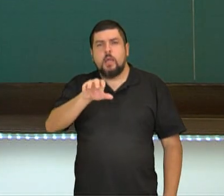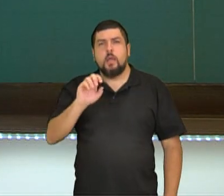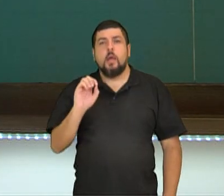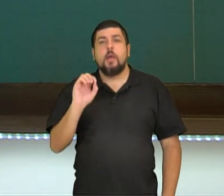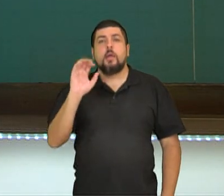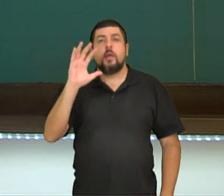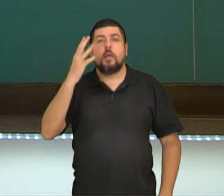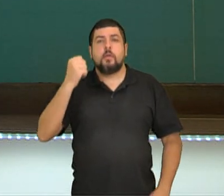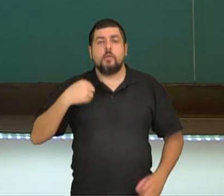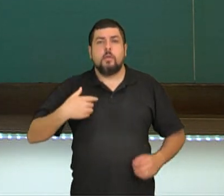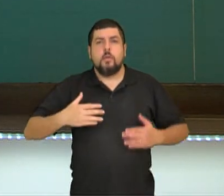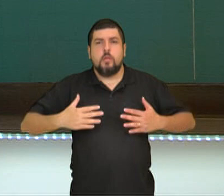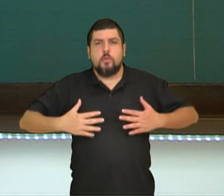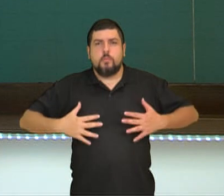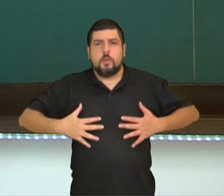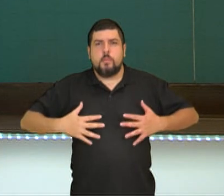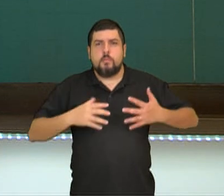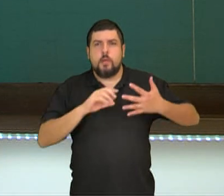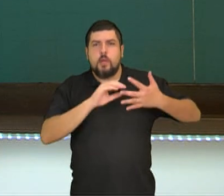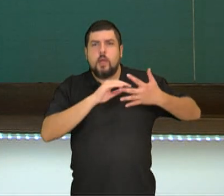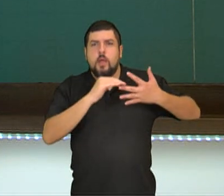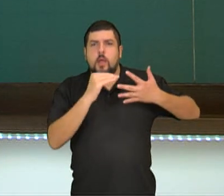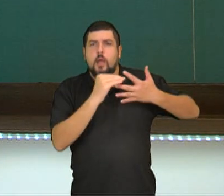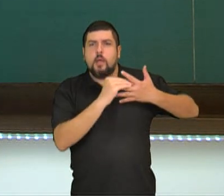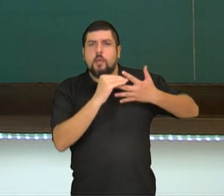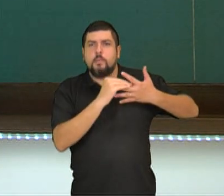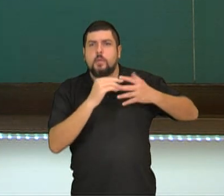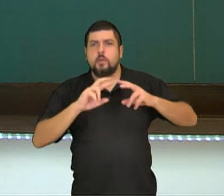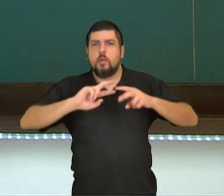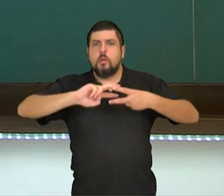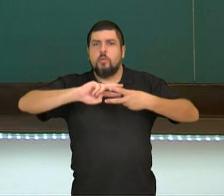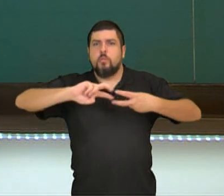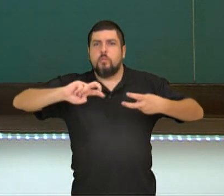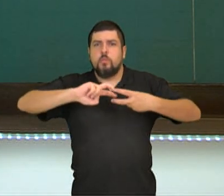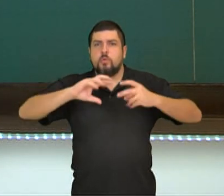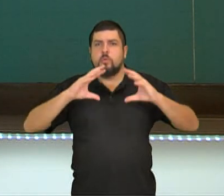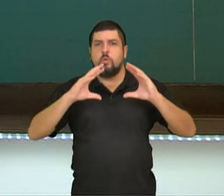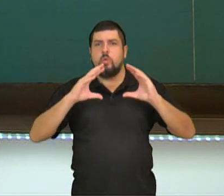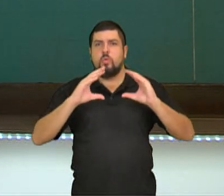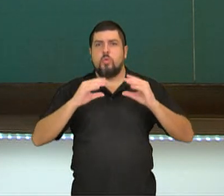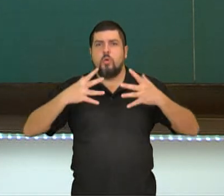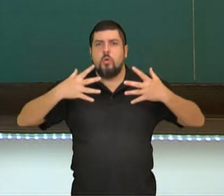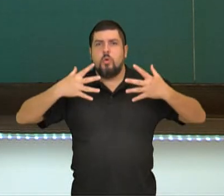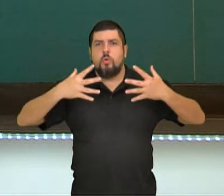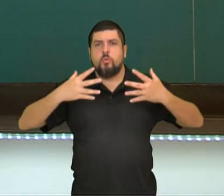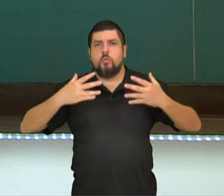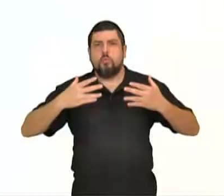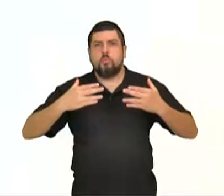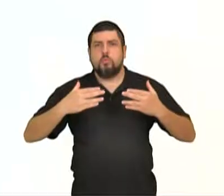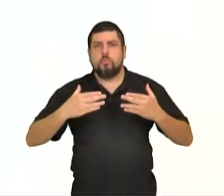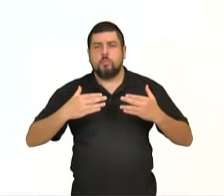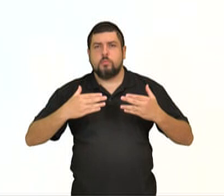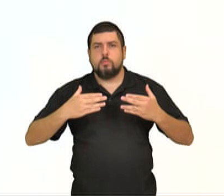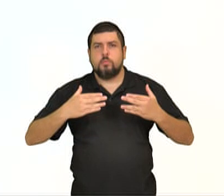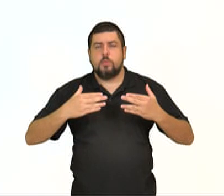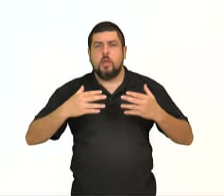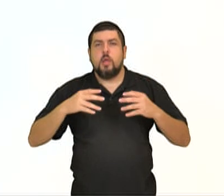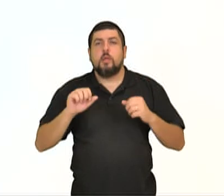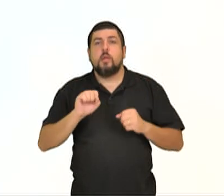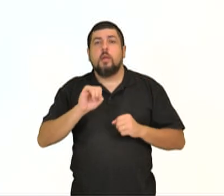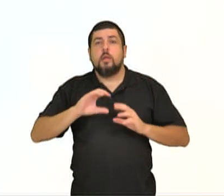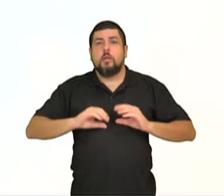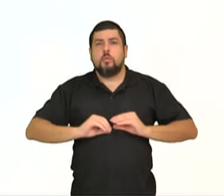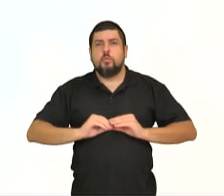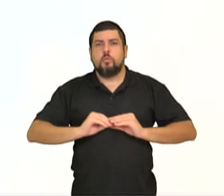músculos intercostais relaxam, o nosso diafragma também relaxa. E quando o diafragma